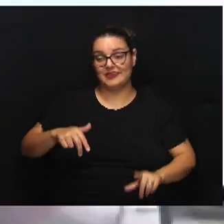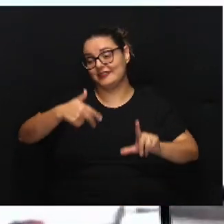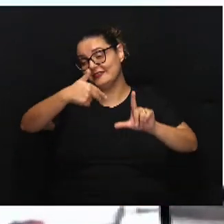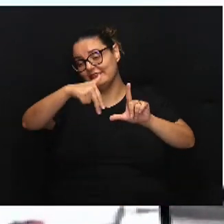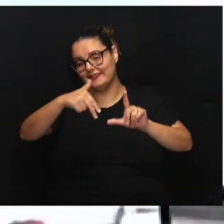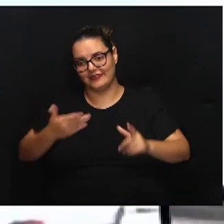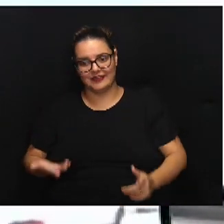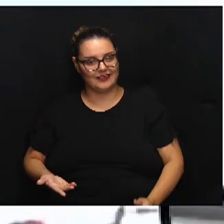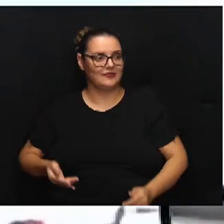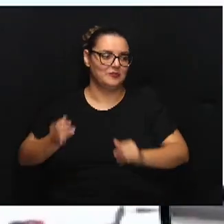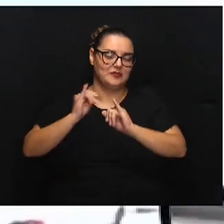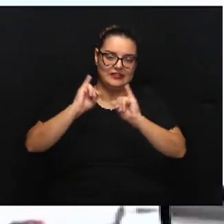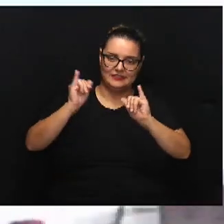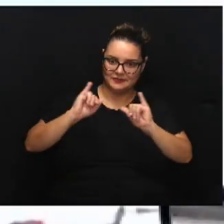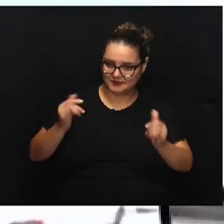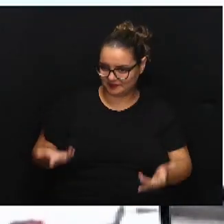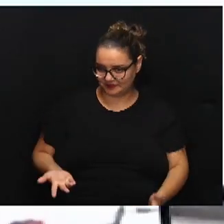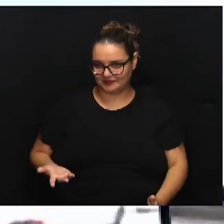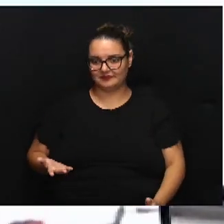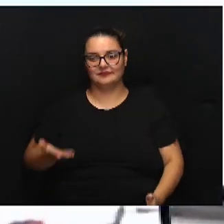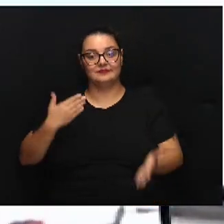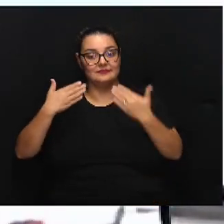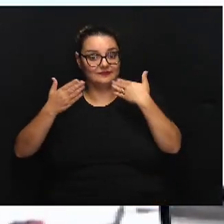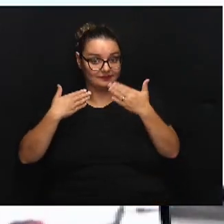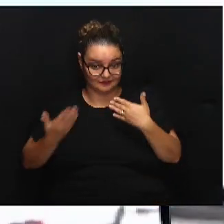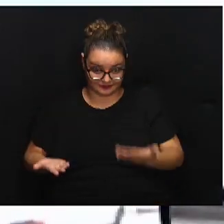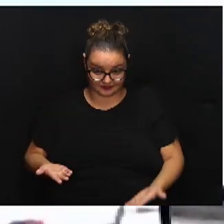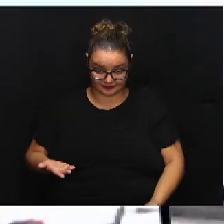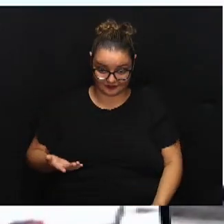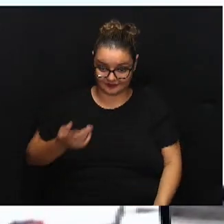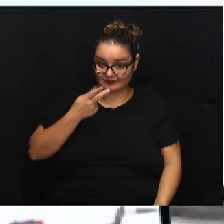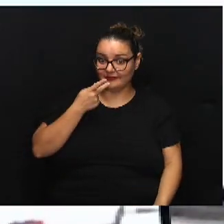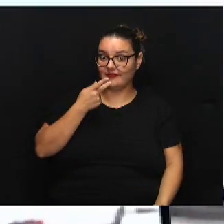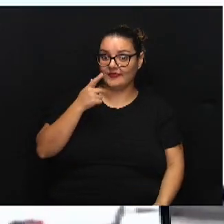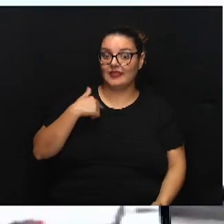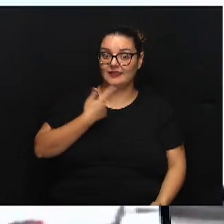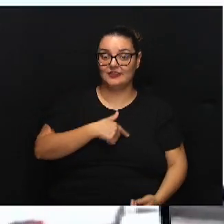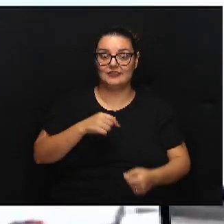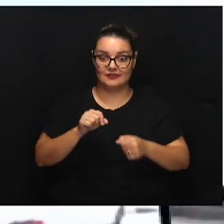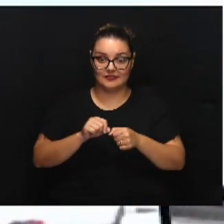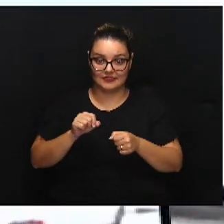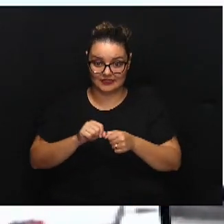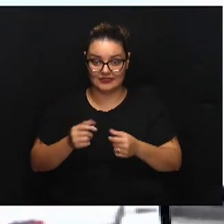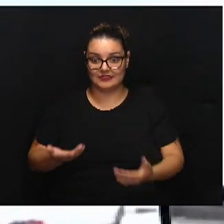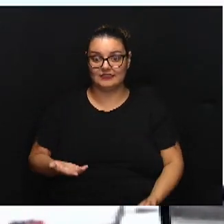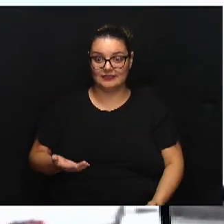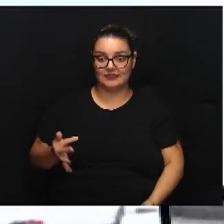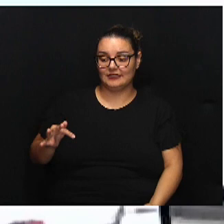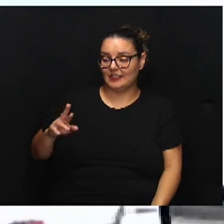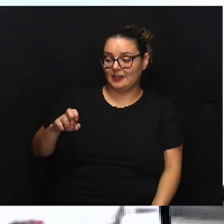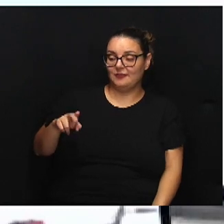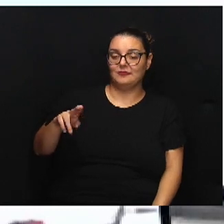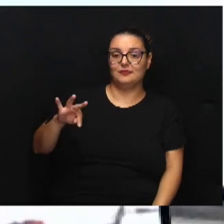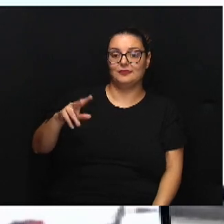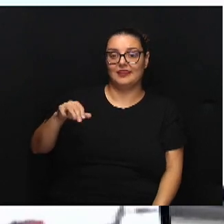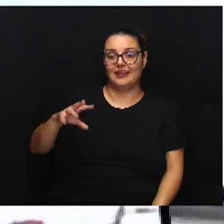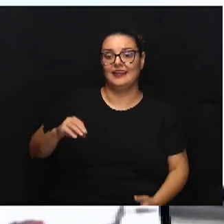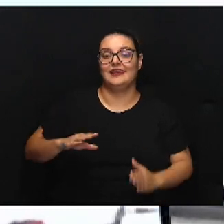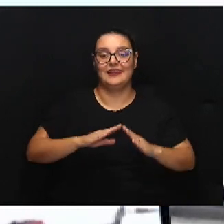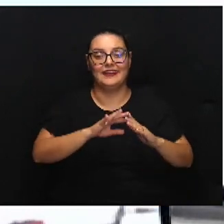as propagandas, vale para as conversas. Eu falo que a gente tem que fazer conversa da frutaria, do açougue,